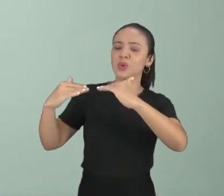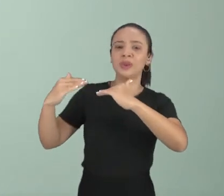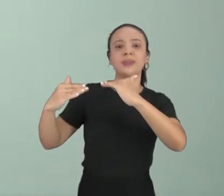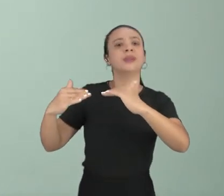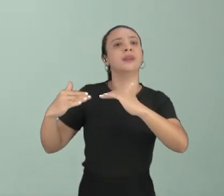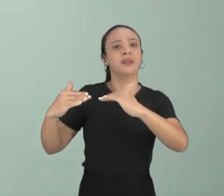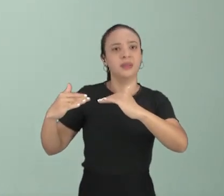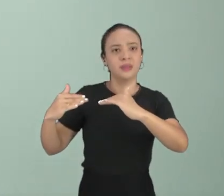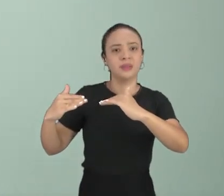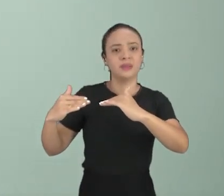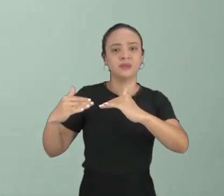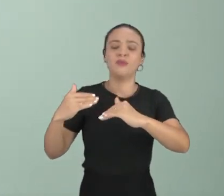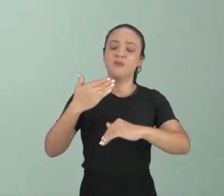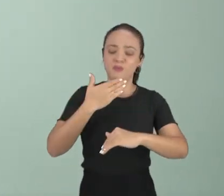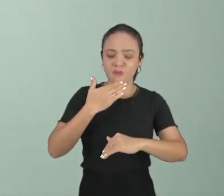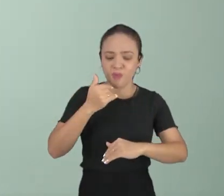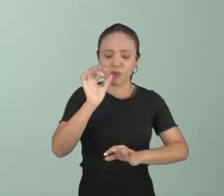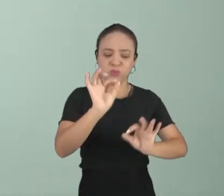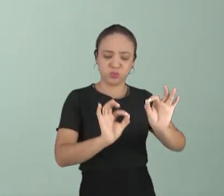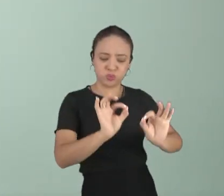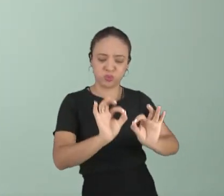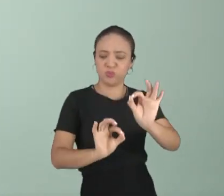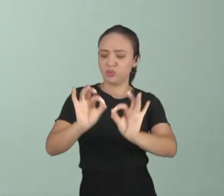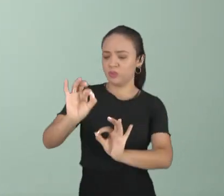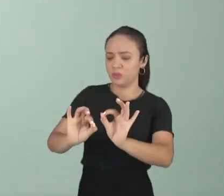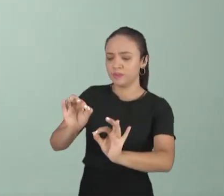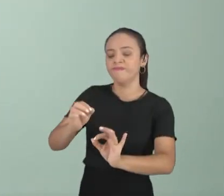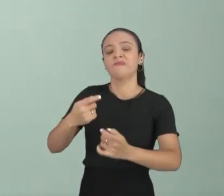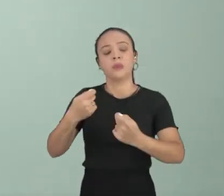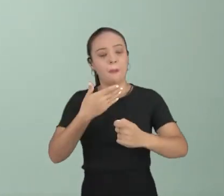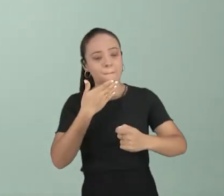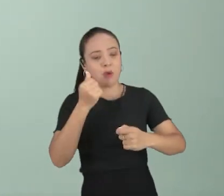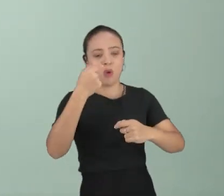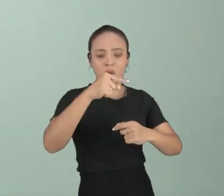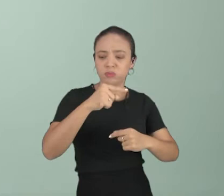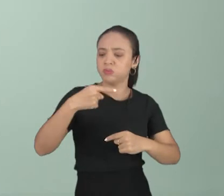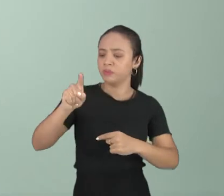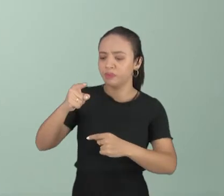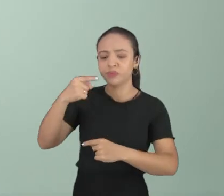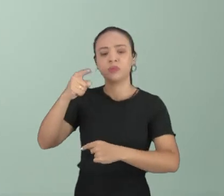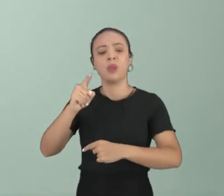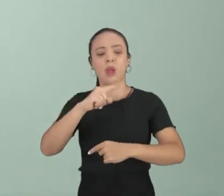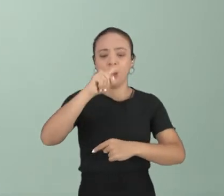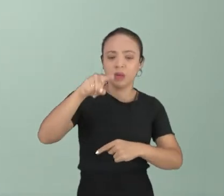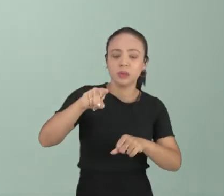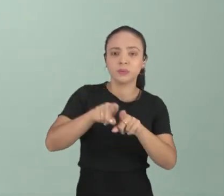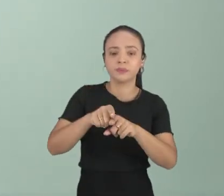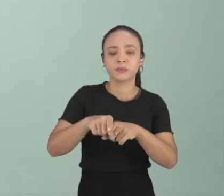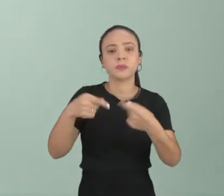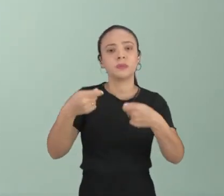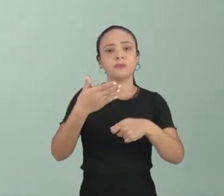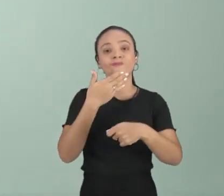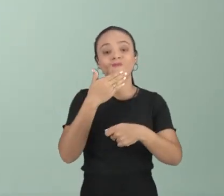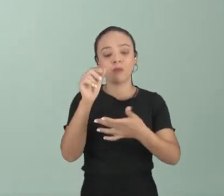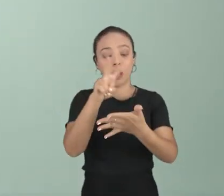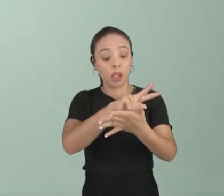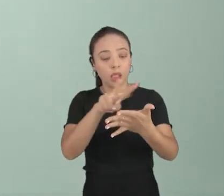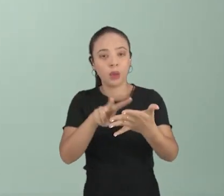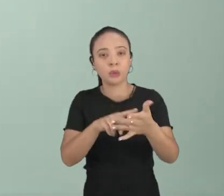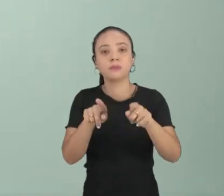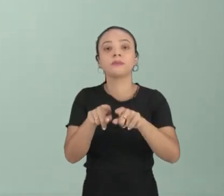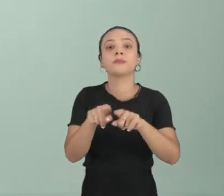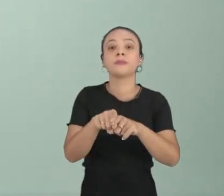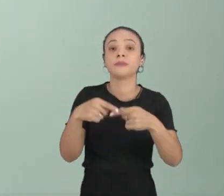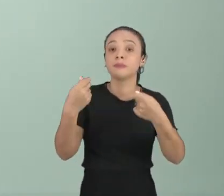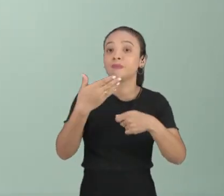a pouco. Eu vou melhorando aqui, eu preciso melhorar a acentuação, eu preciso melhorar a minha leitura, eu preciso